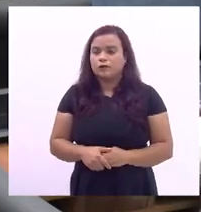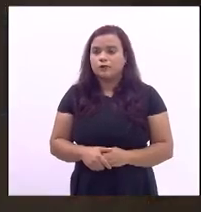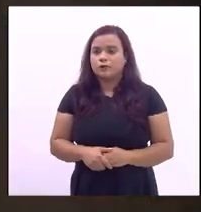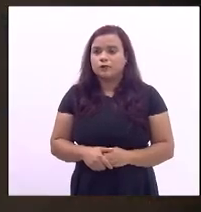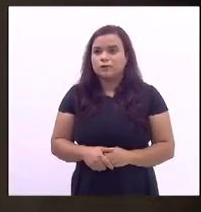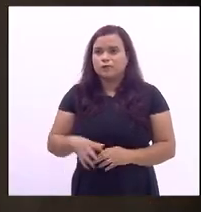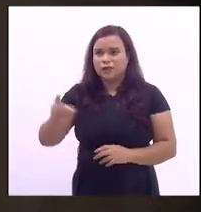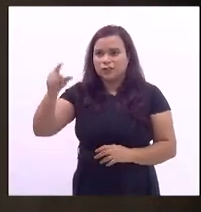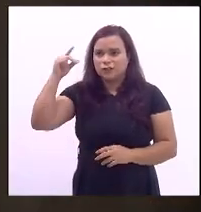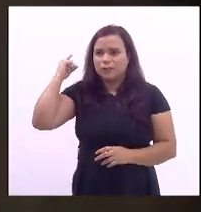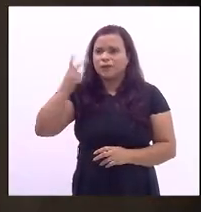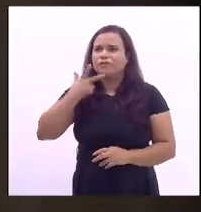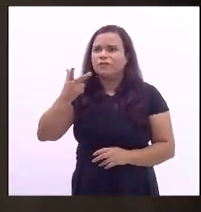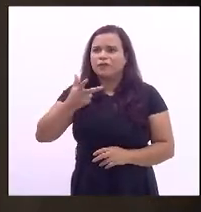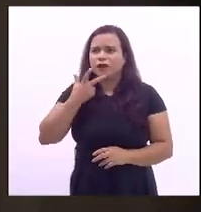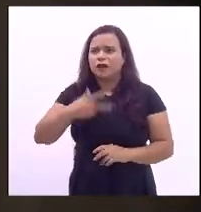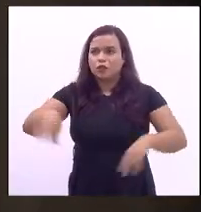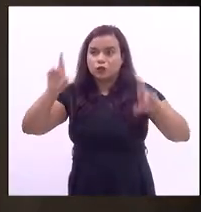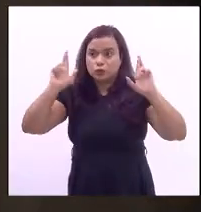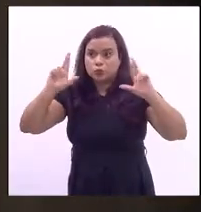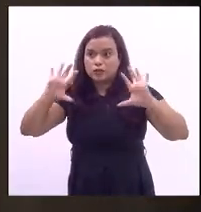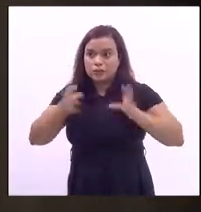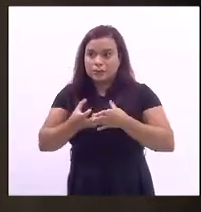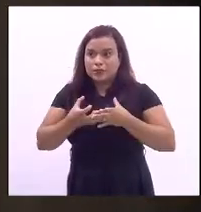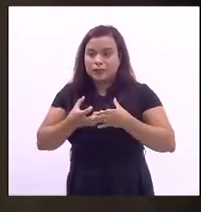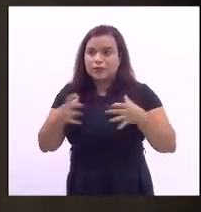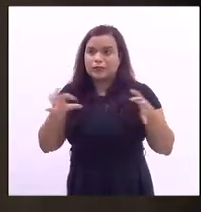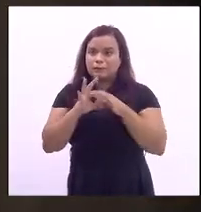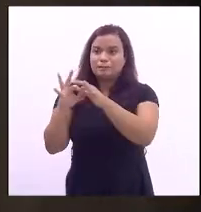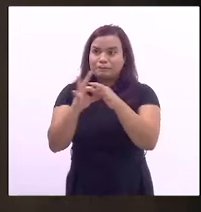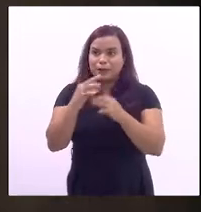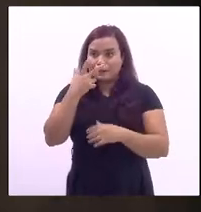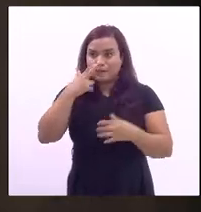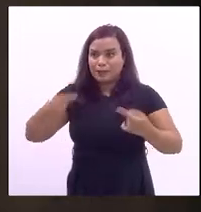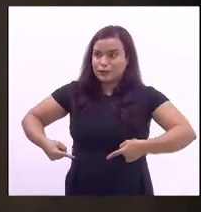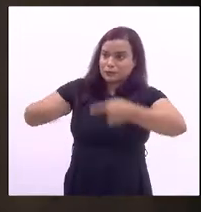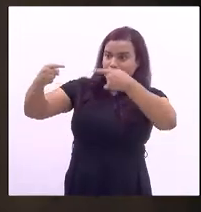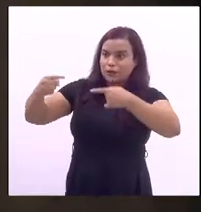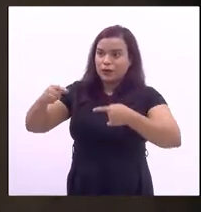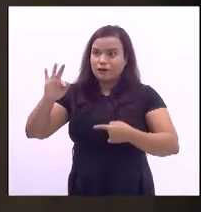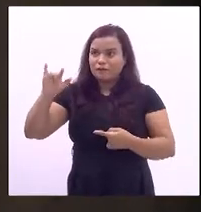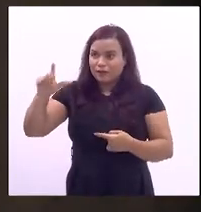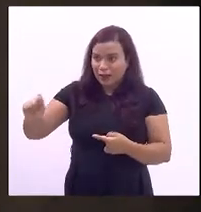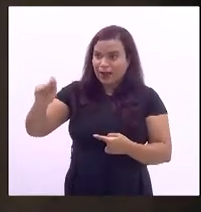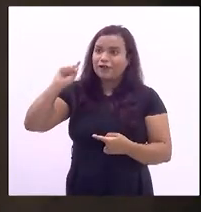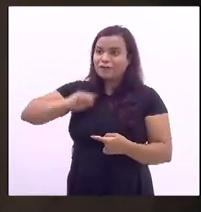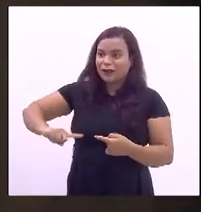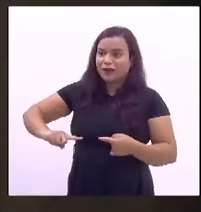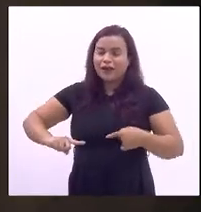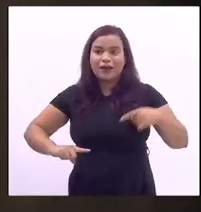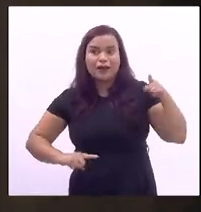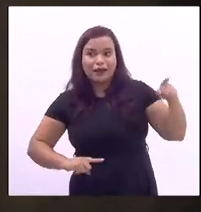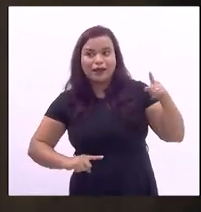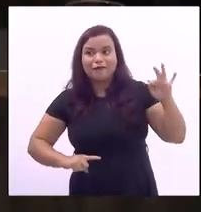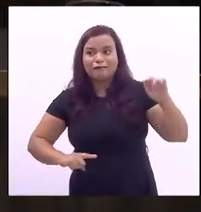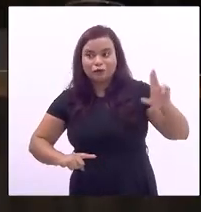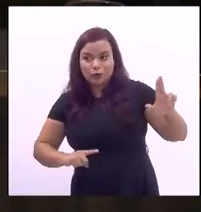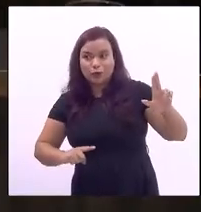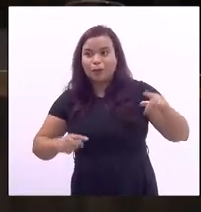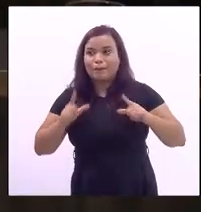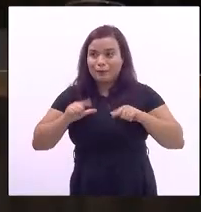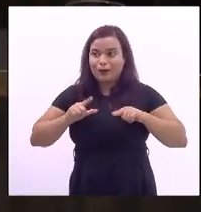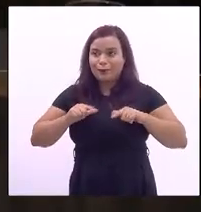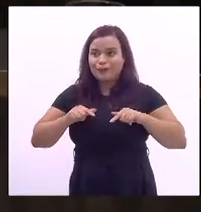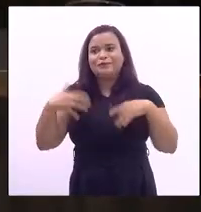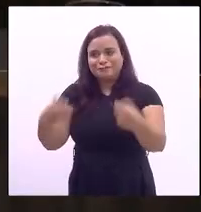o antigamente se dizia na torcida reunida Até parece do fla-flu Bangu parecer favorável pela